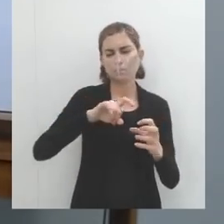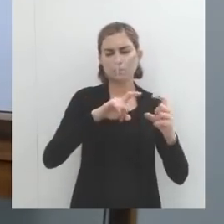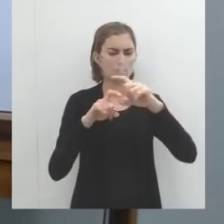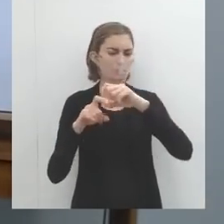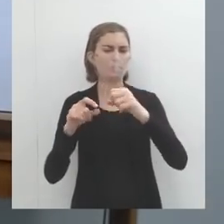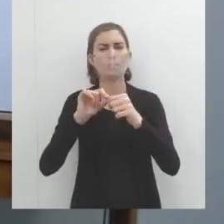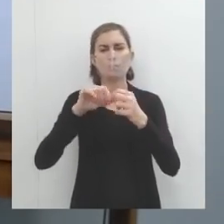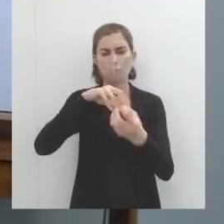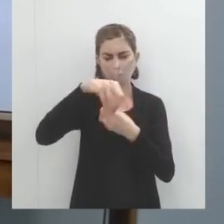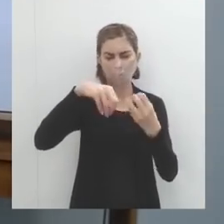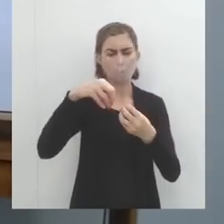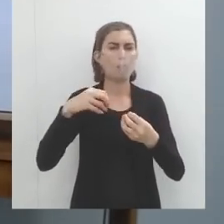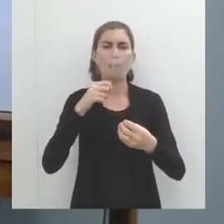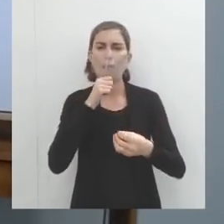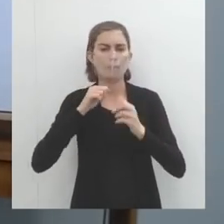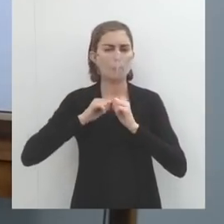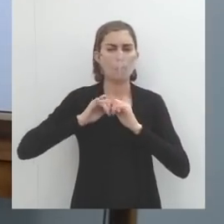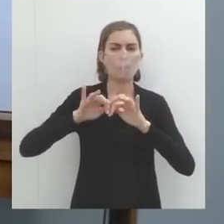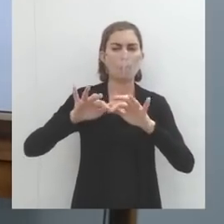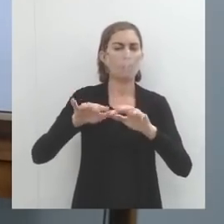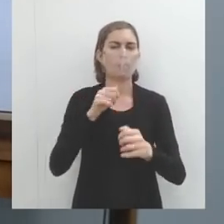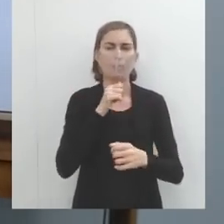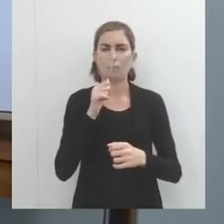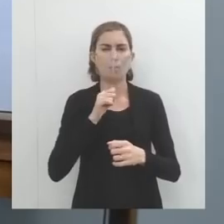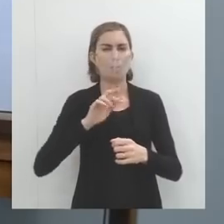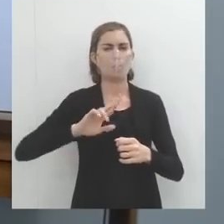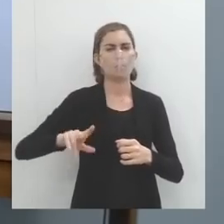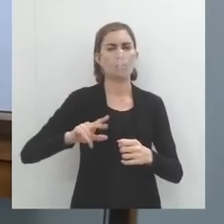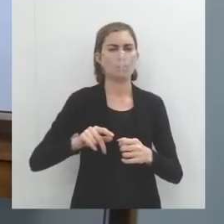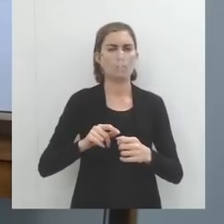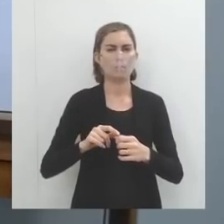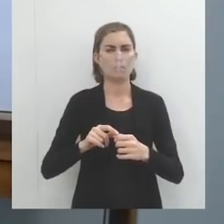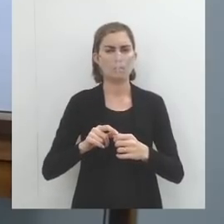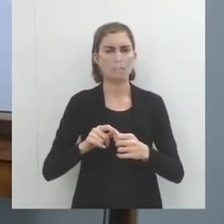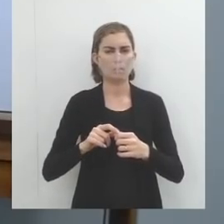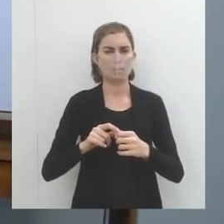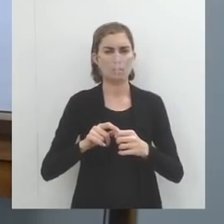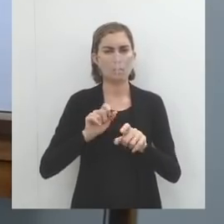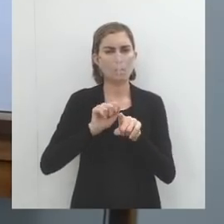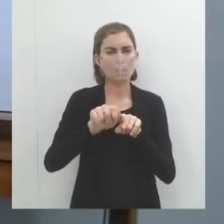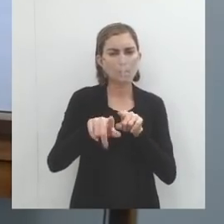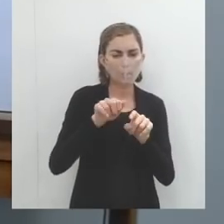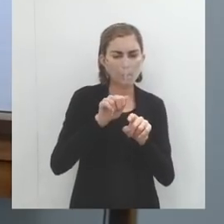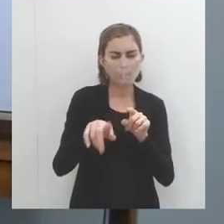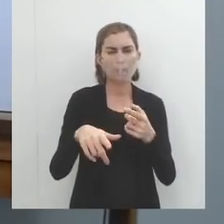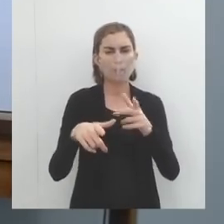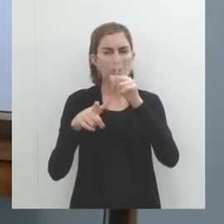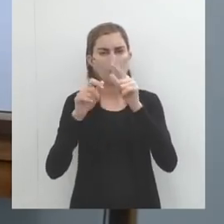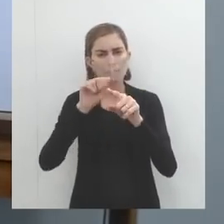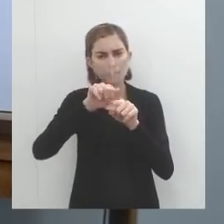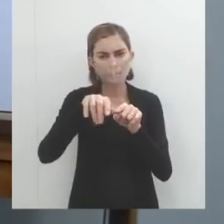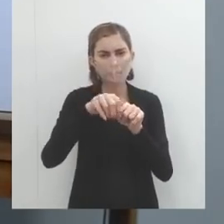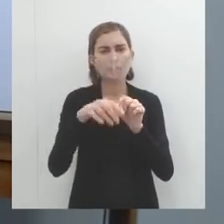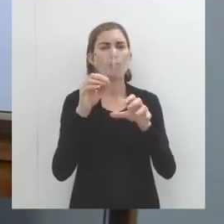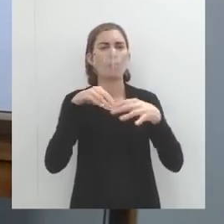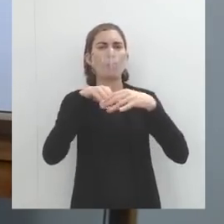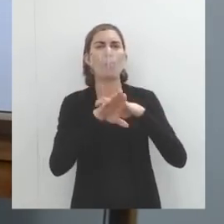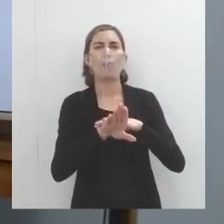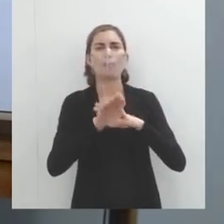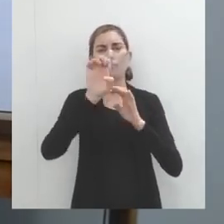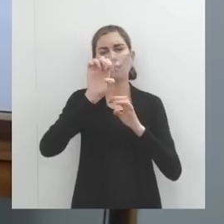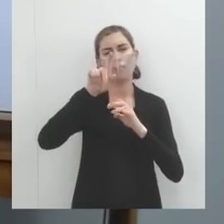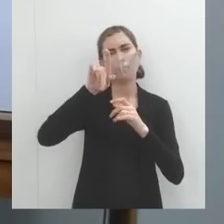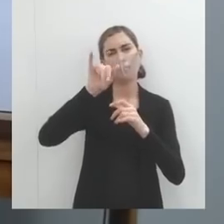são produzidos e ainda não foram liberados, não saíram junto com o sêmen. eles vão ficar guardados aonde? No